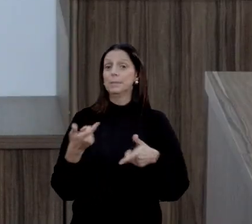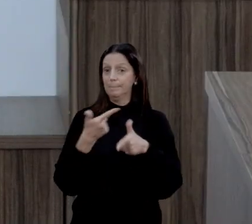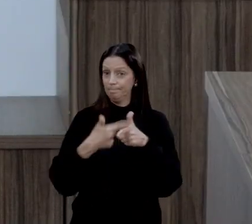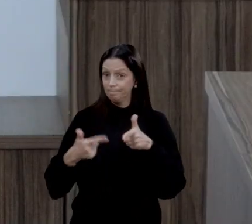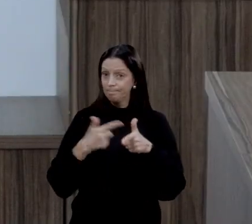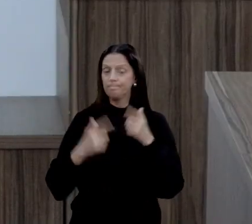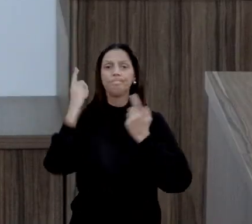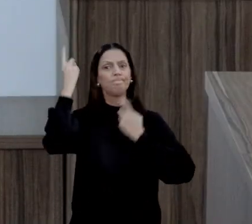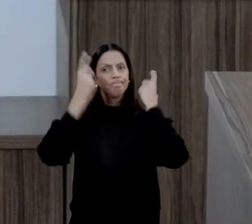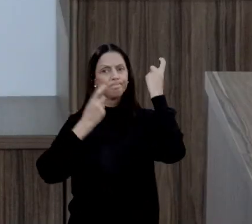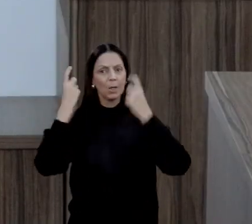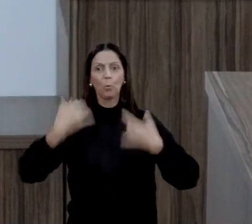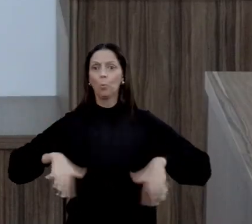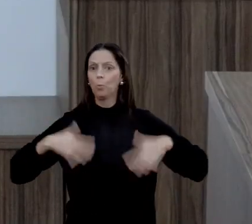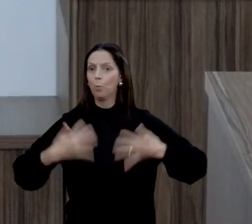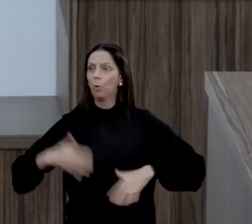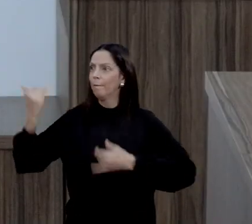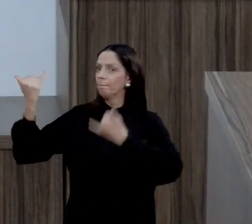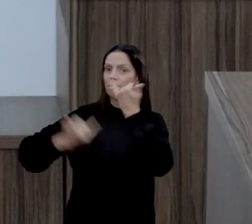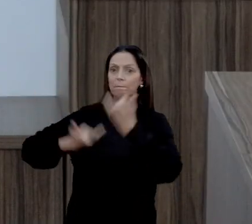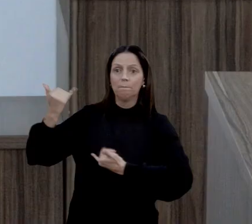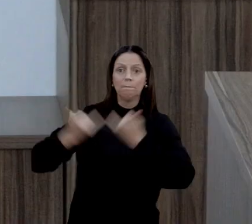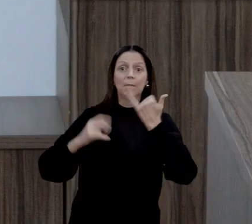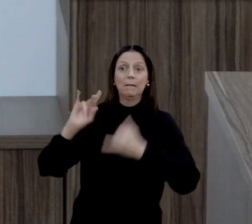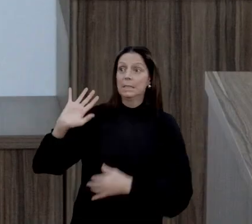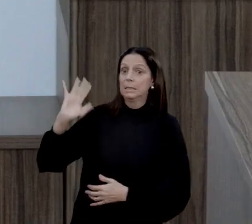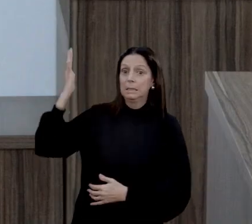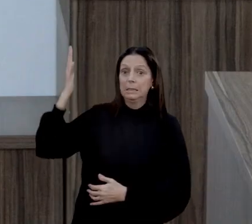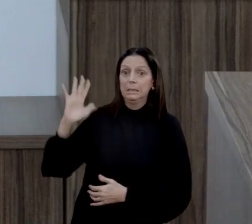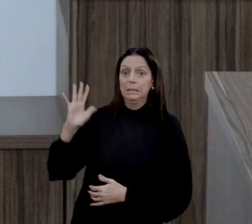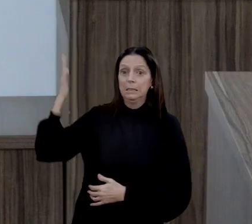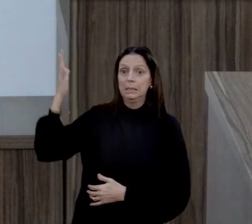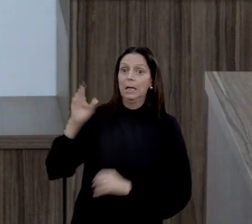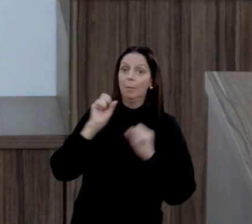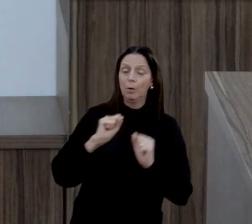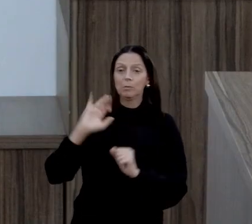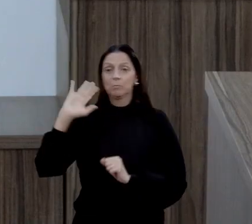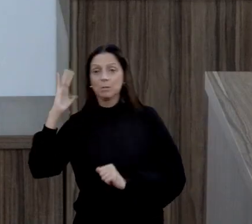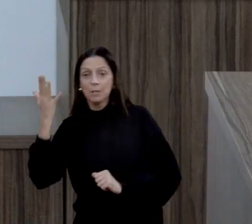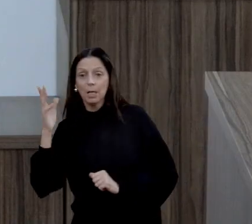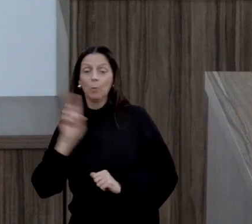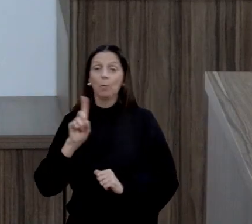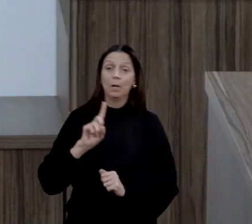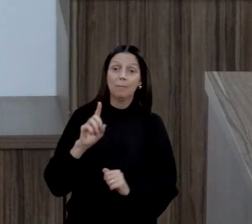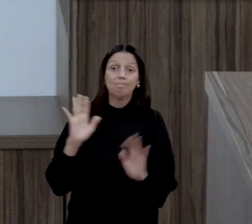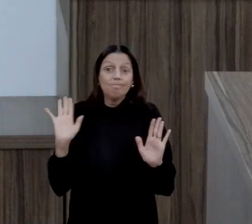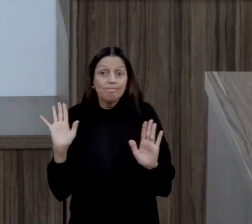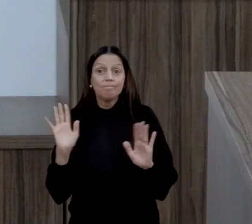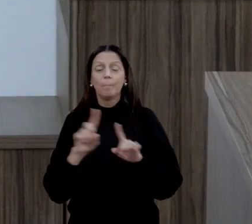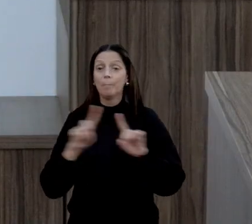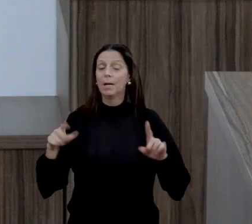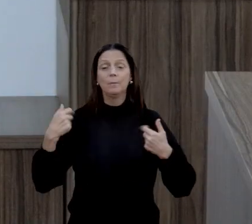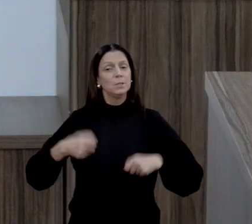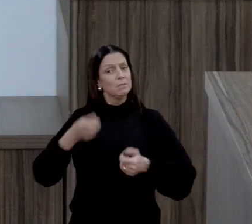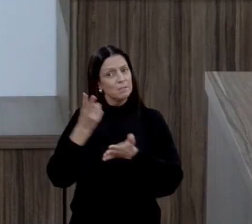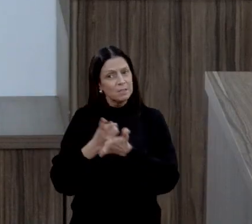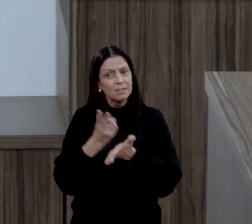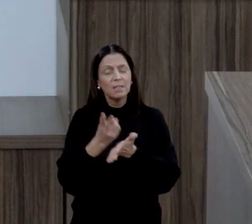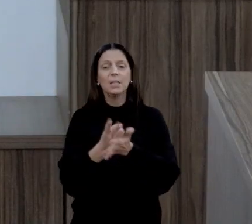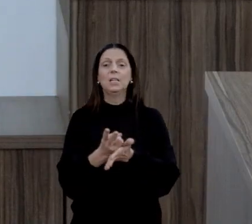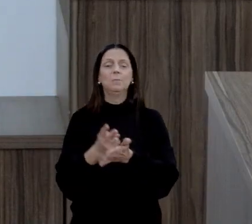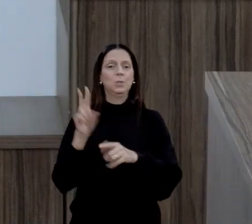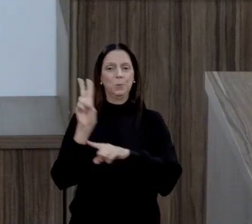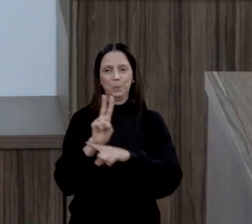e a preocupação é grande, né, com essas previsões que a gente tem aí, né, uma hora se confirma, uma hora não se confirma, mas independente disso, esse trabalho preventivo ele tem que ocorrer, e